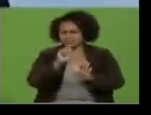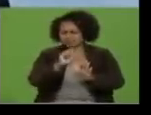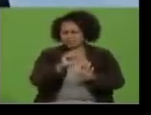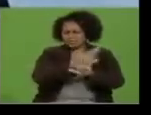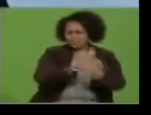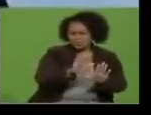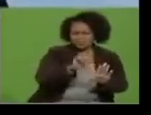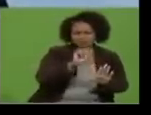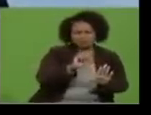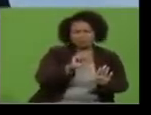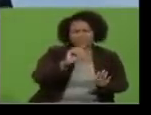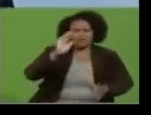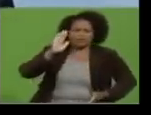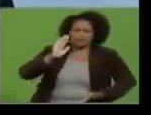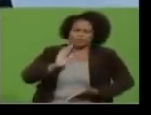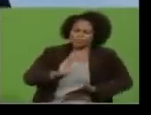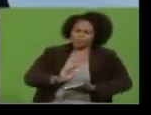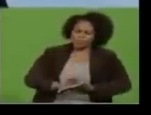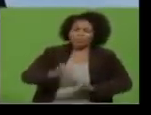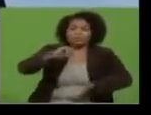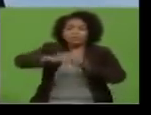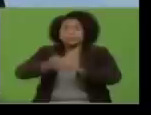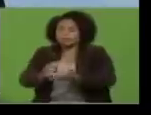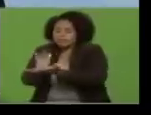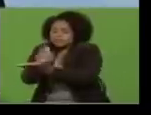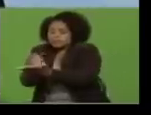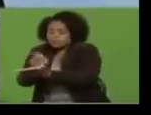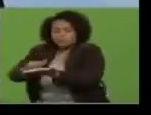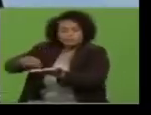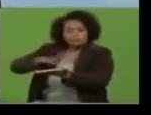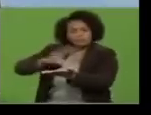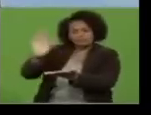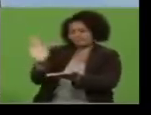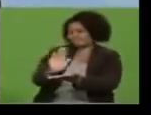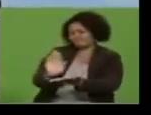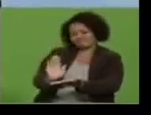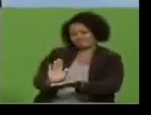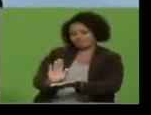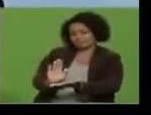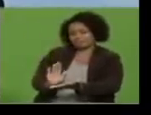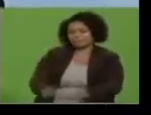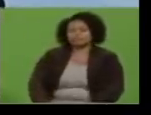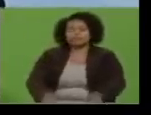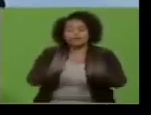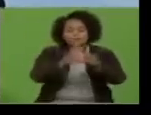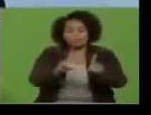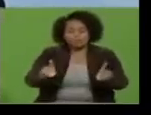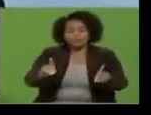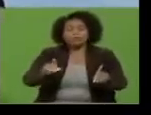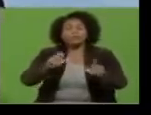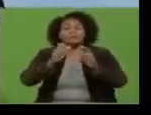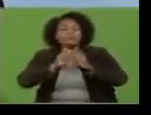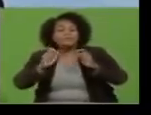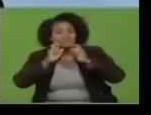não irá aliviar as dificuldades econômicas que enfrentamos. moçambicanas e